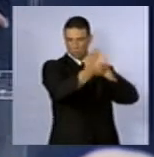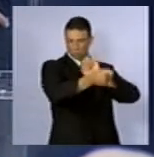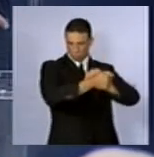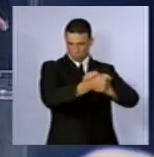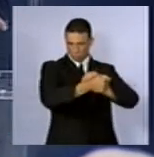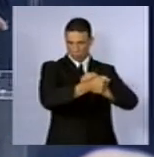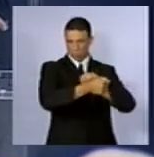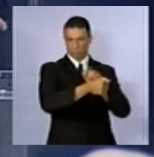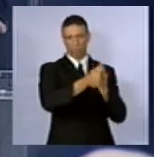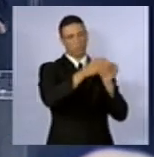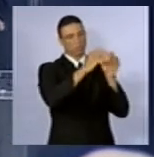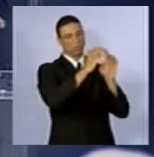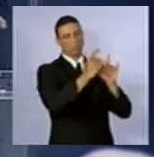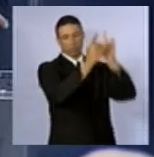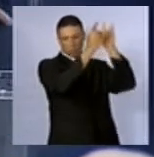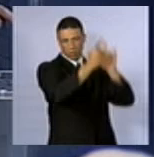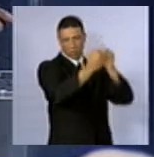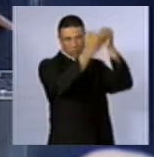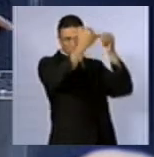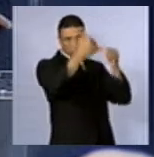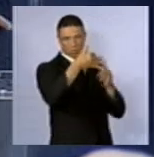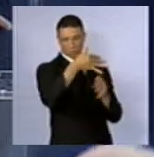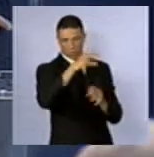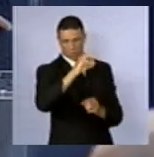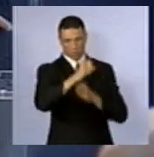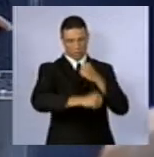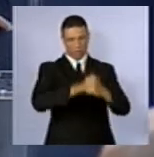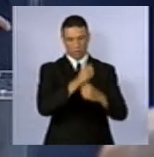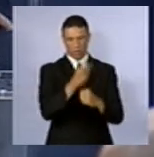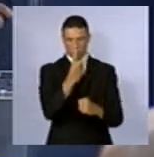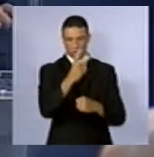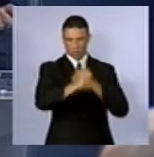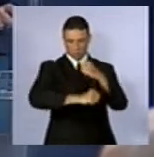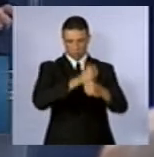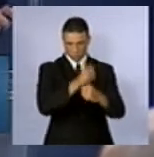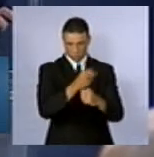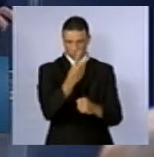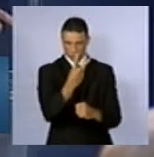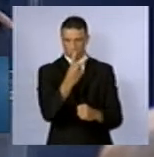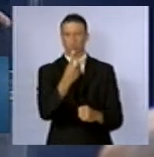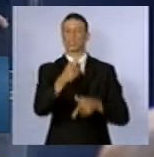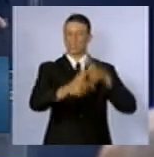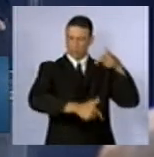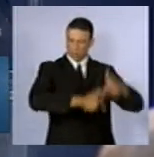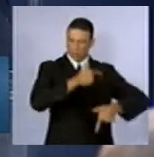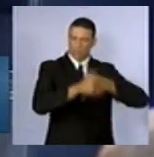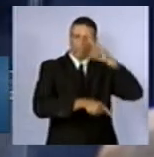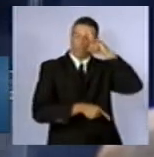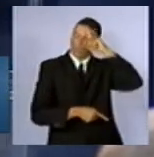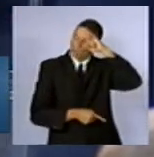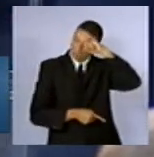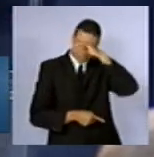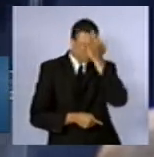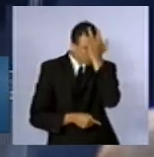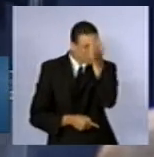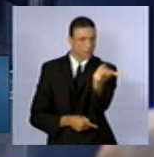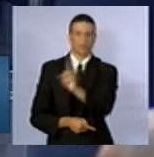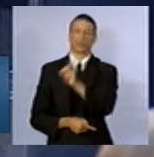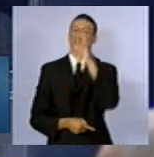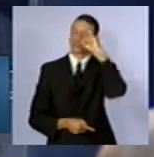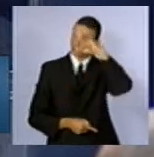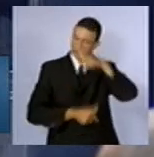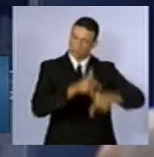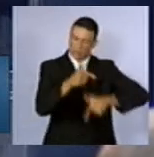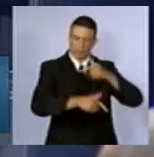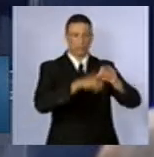10 linhas de transmissão a cada 2 anos que é um trabalho difícil por eh